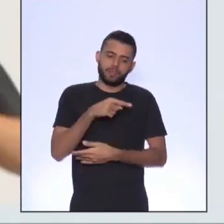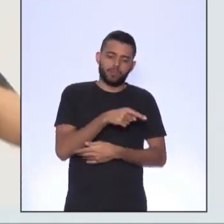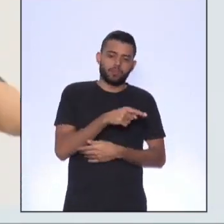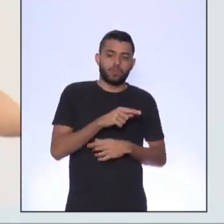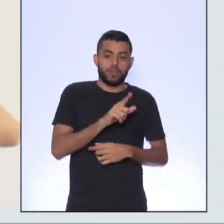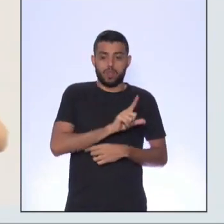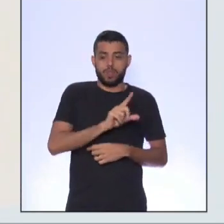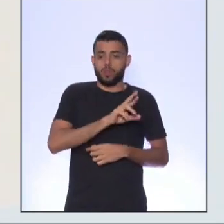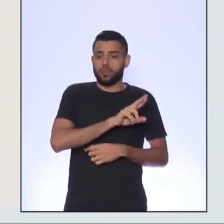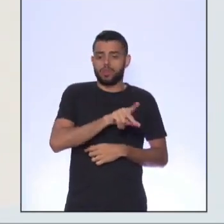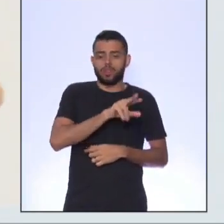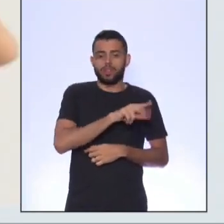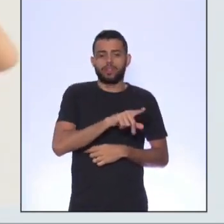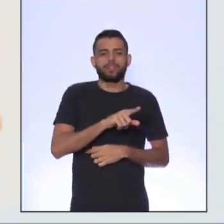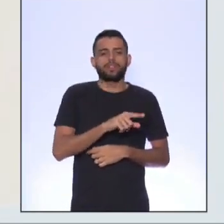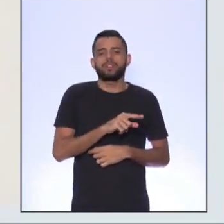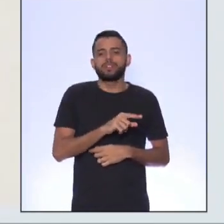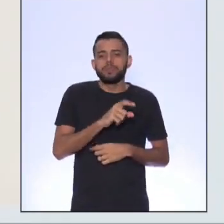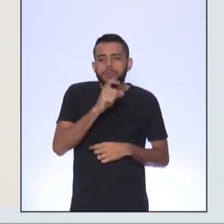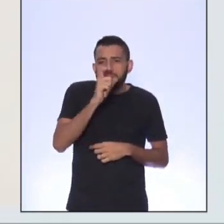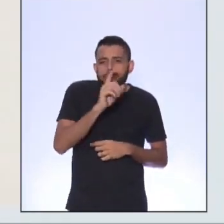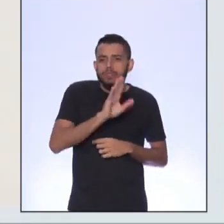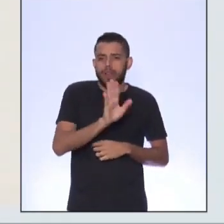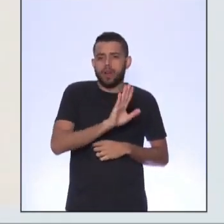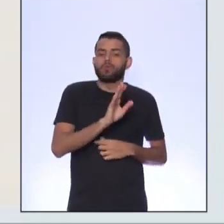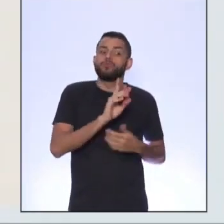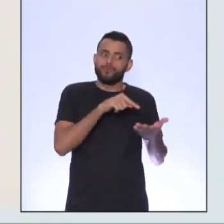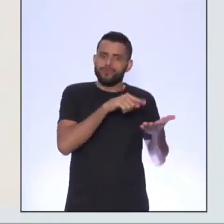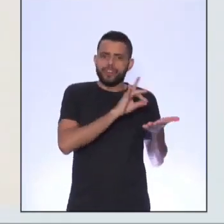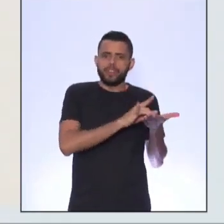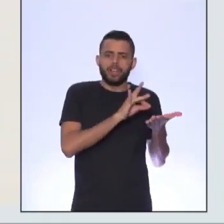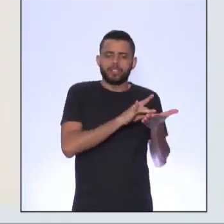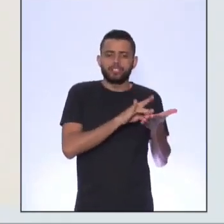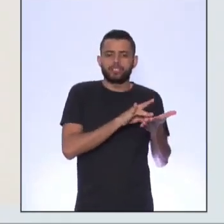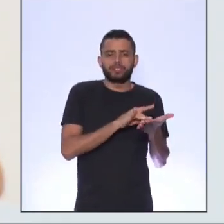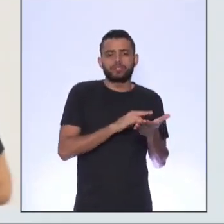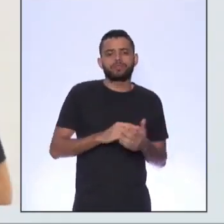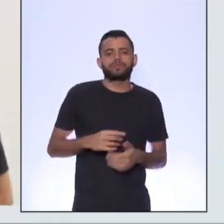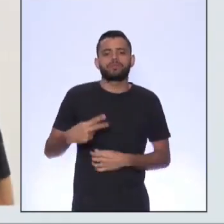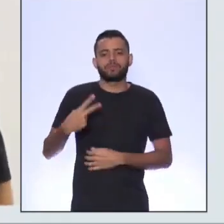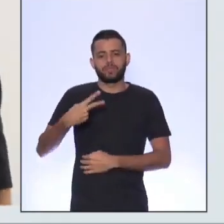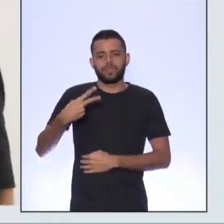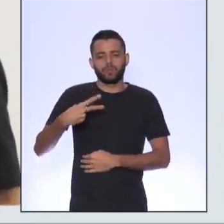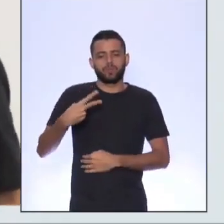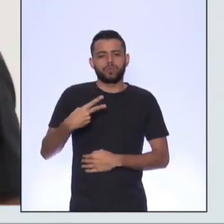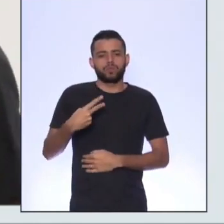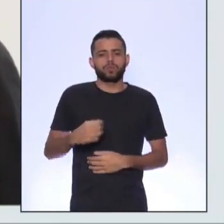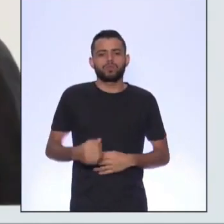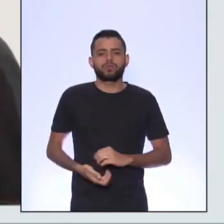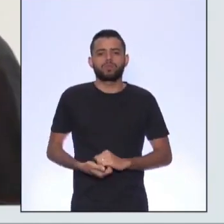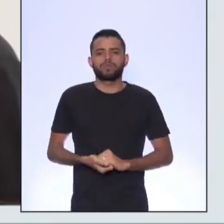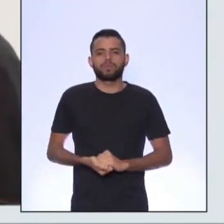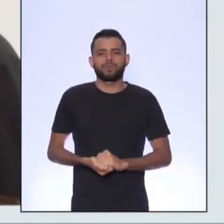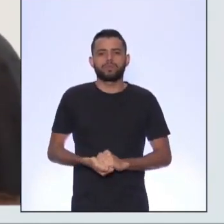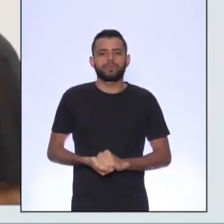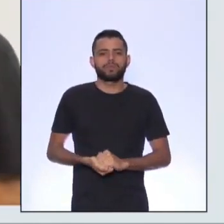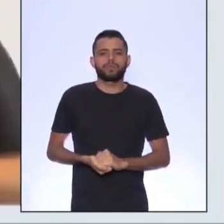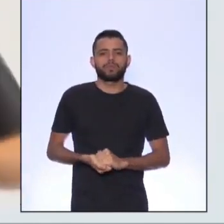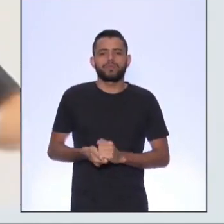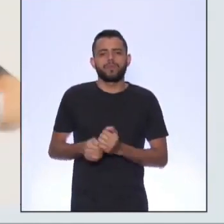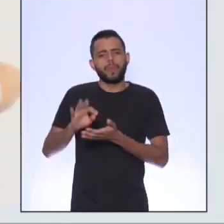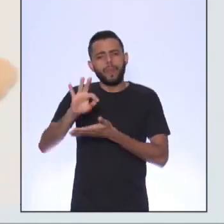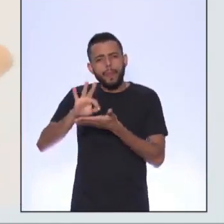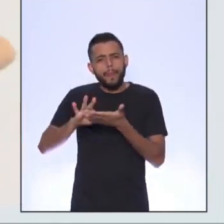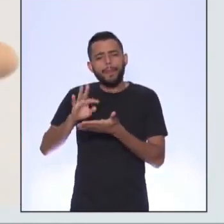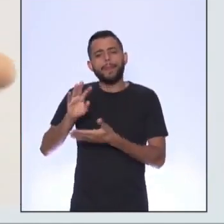literário, ele não é ficção, ele tem compromisso com a verdade, certo? Segundo ponto, o texto literário